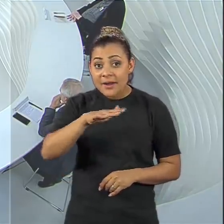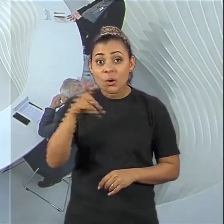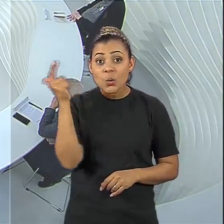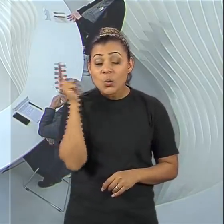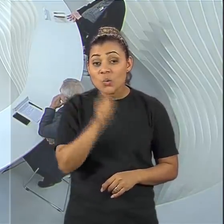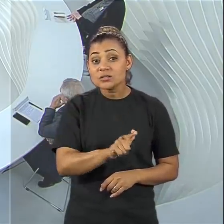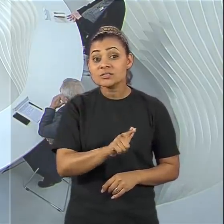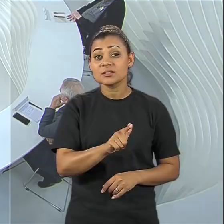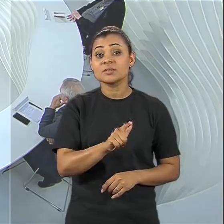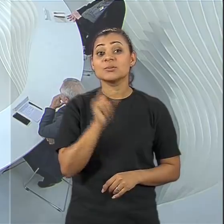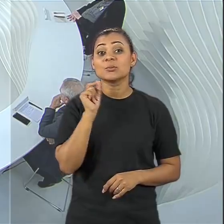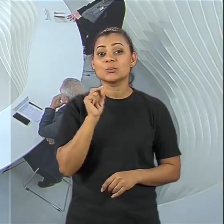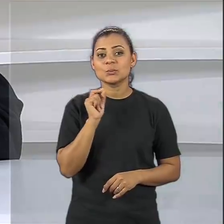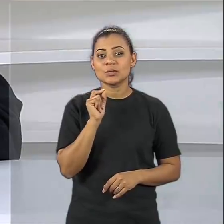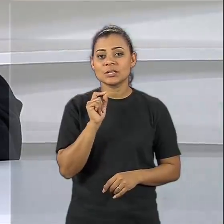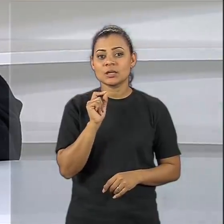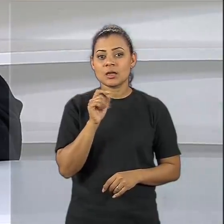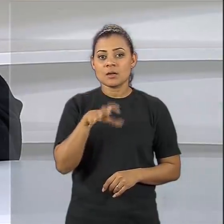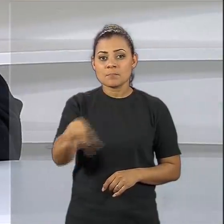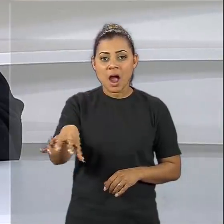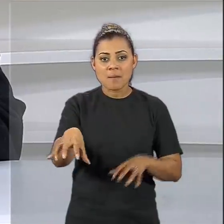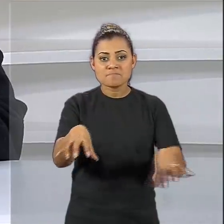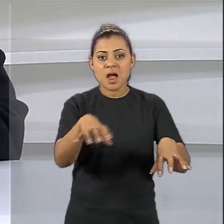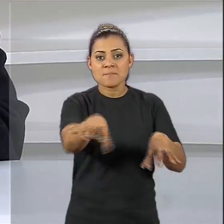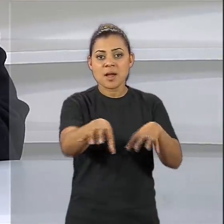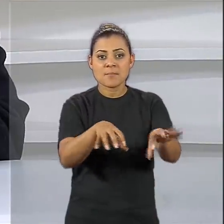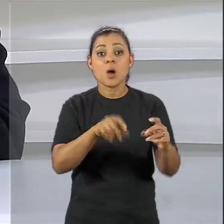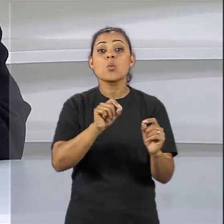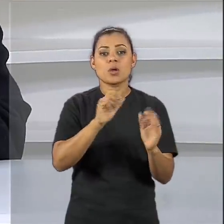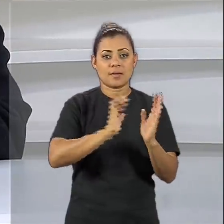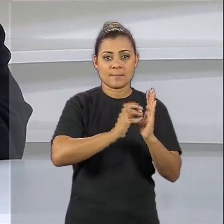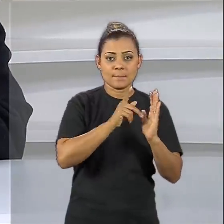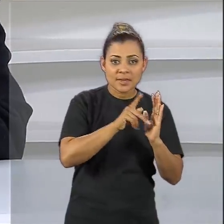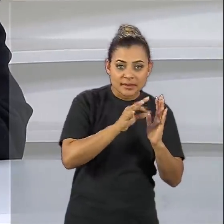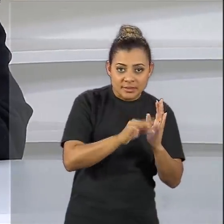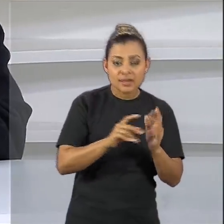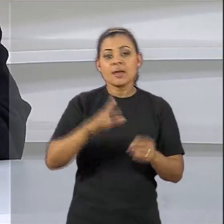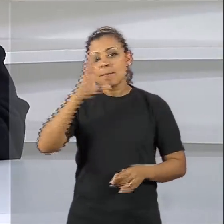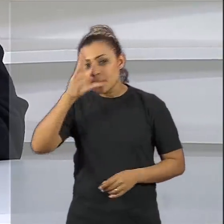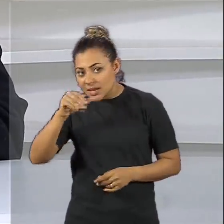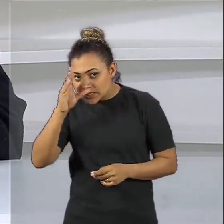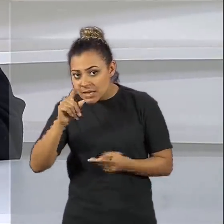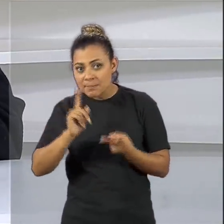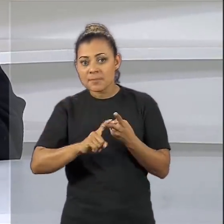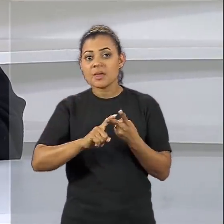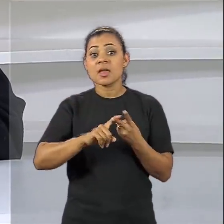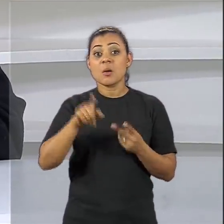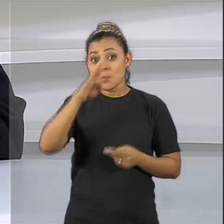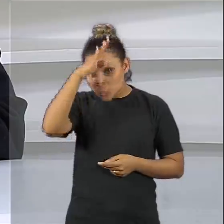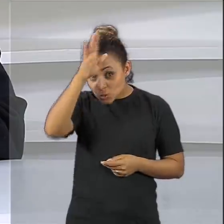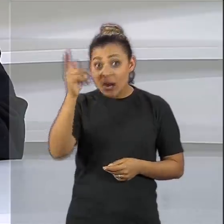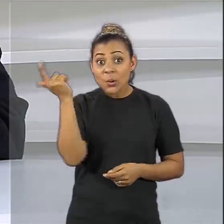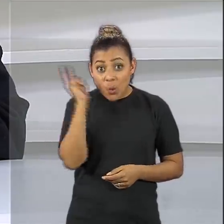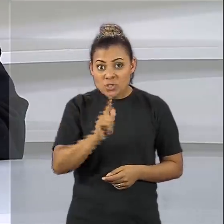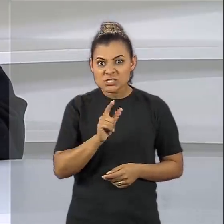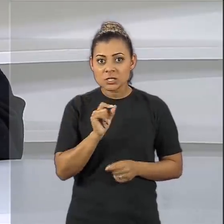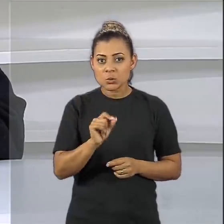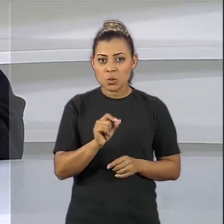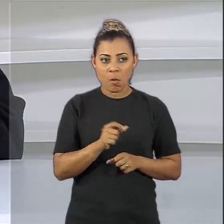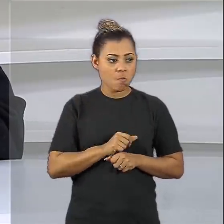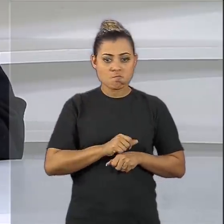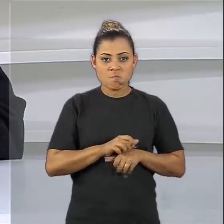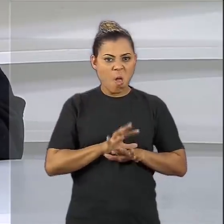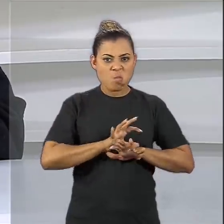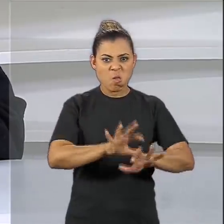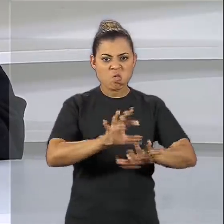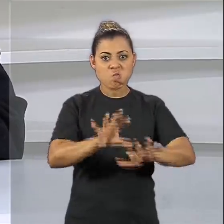penetrar em redutos do PT, em redutos do PSDB. Então, o Bolsonaro está cristalizado também